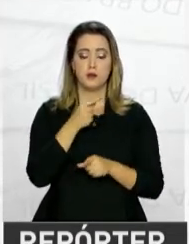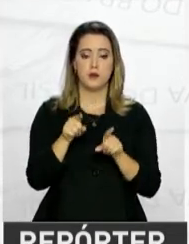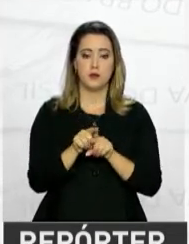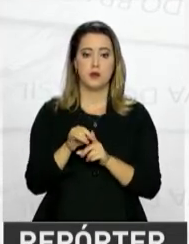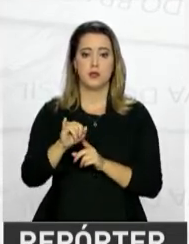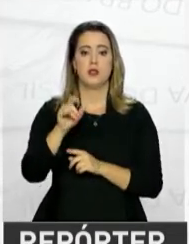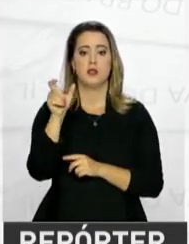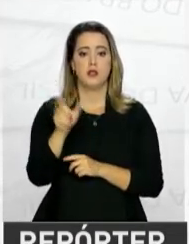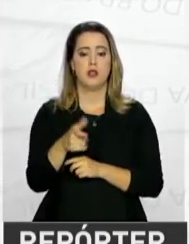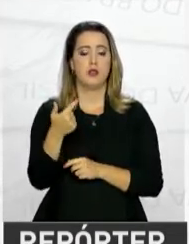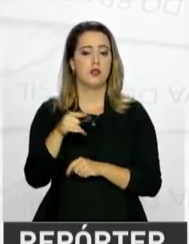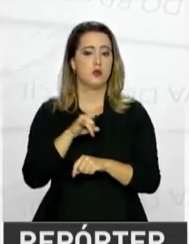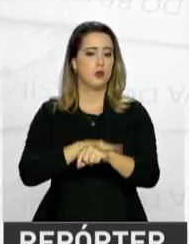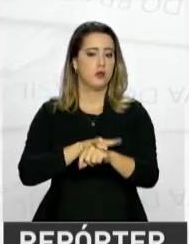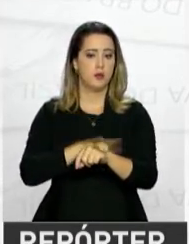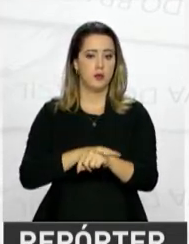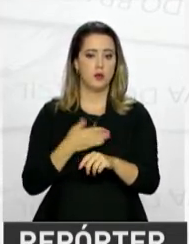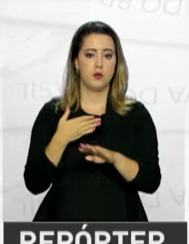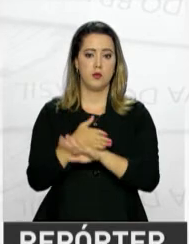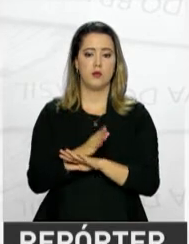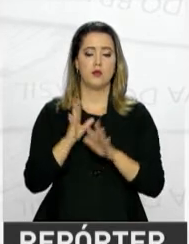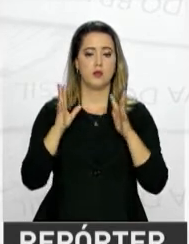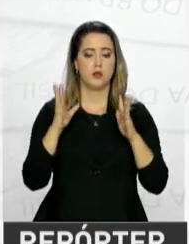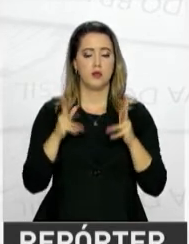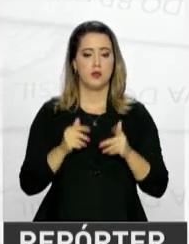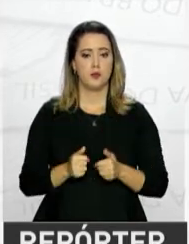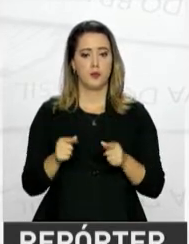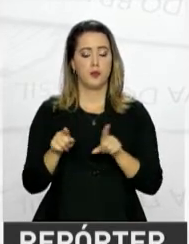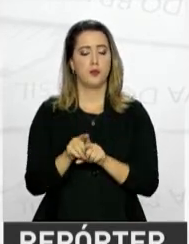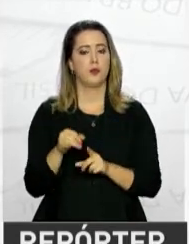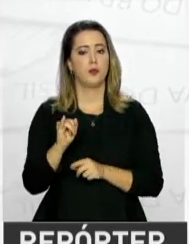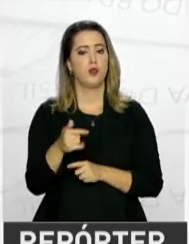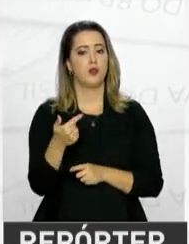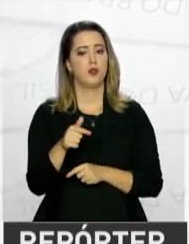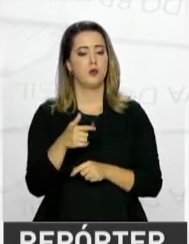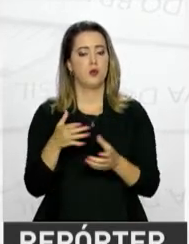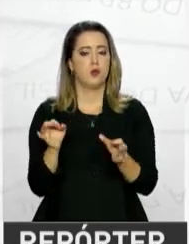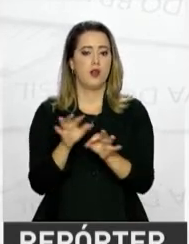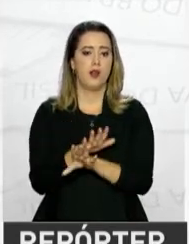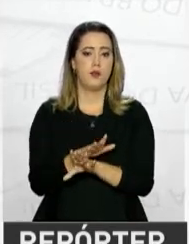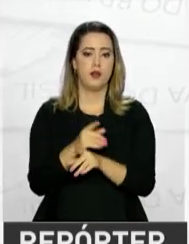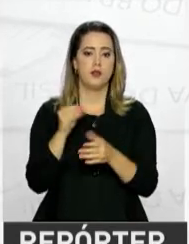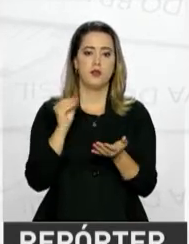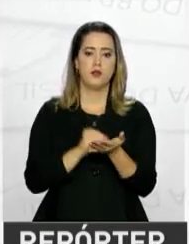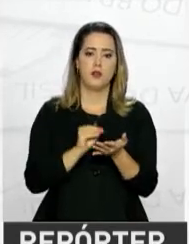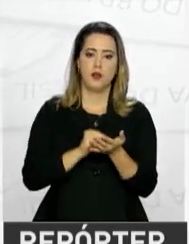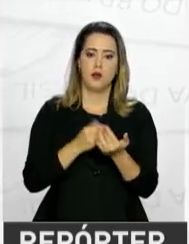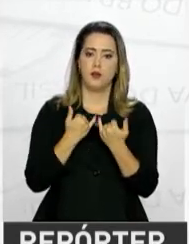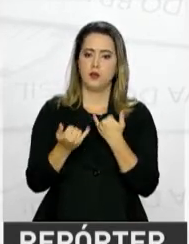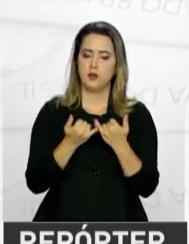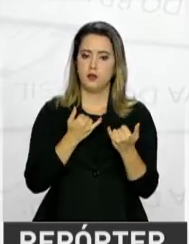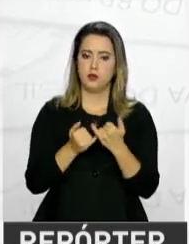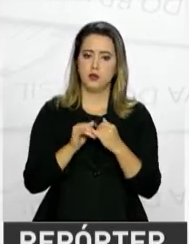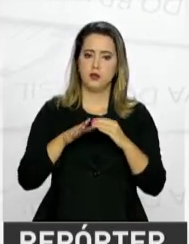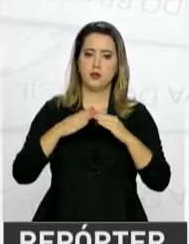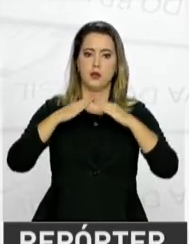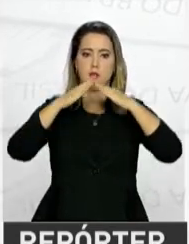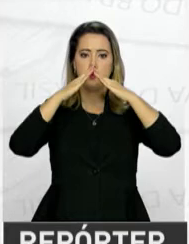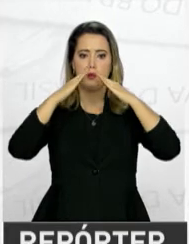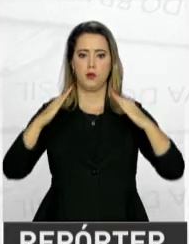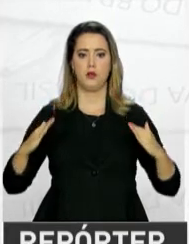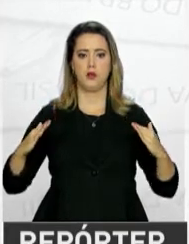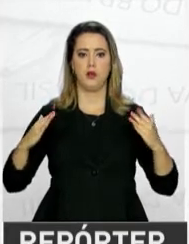imóvel não tem banheiro ou acesso à rede de esgoto e não estar concluído faltando por exemplo a cobertura